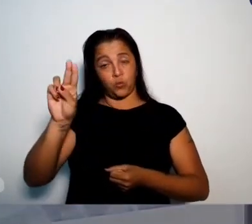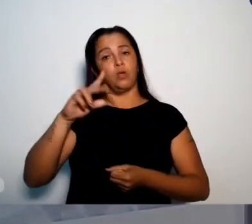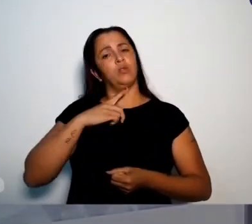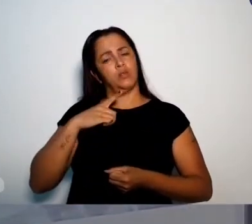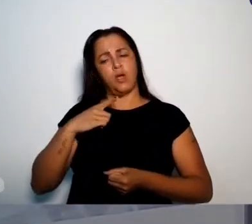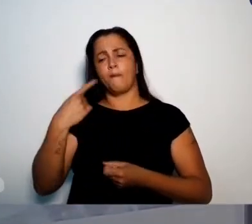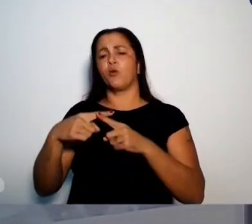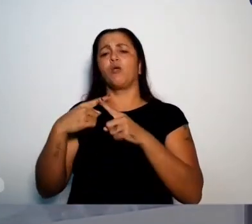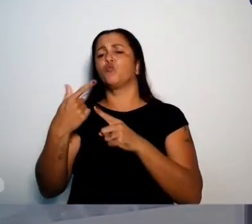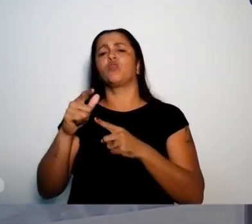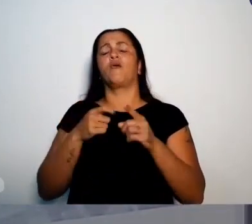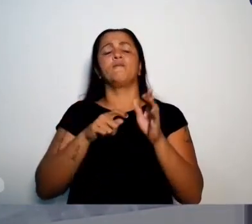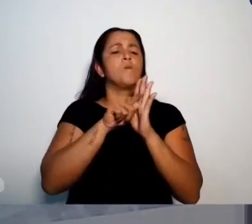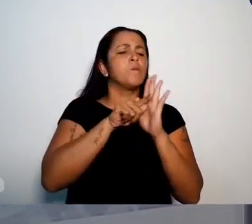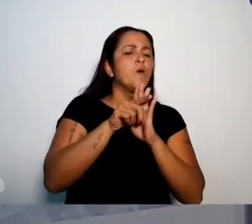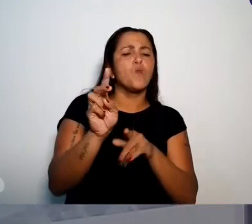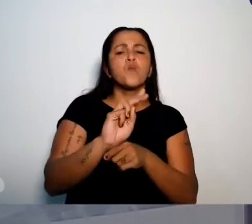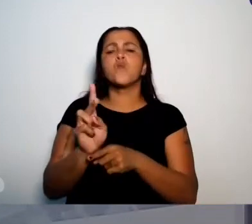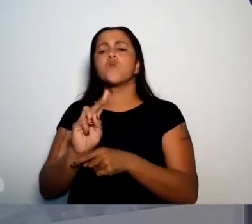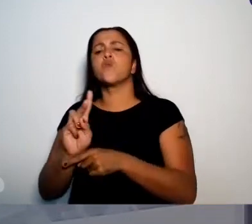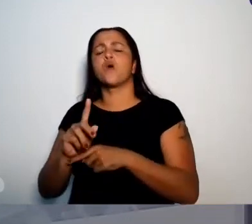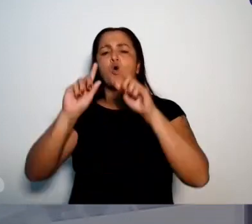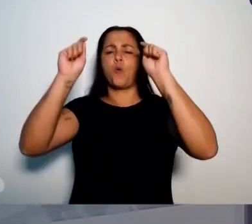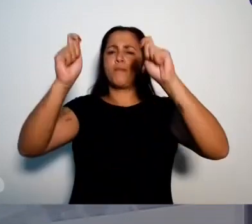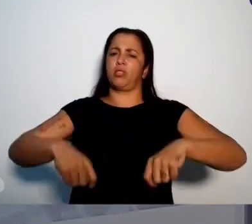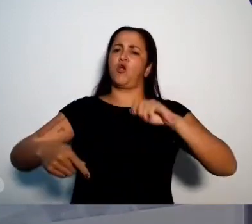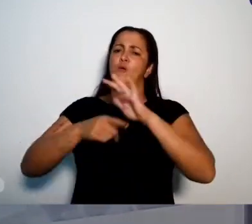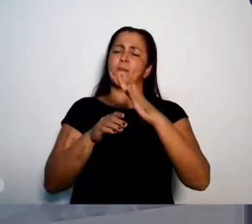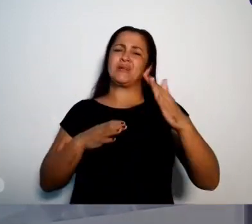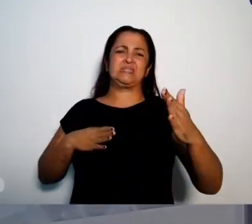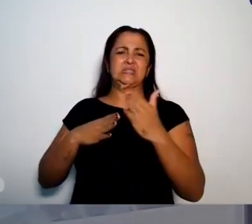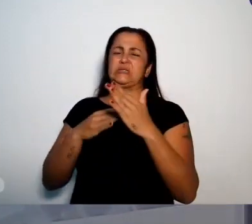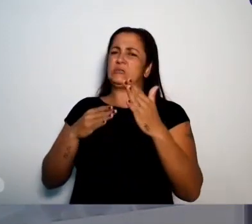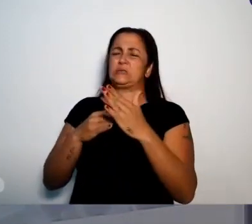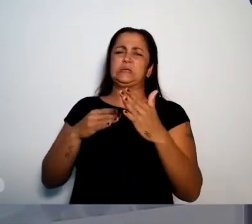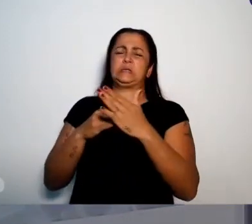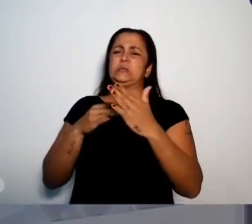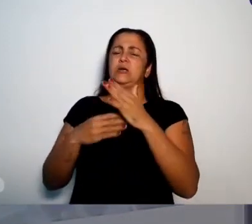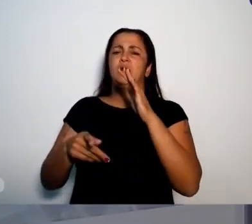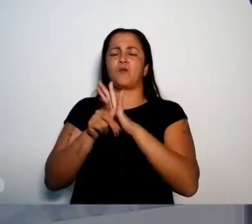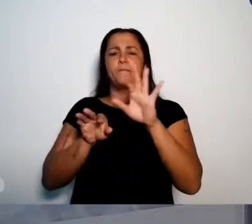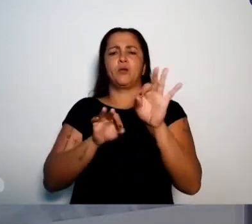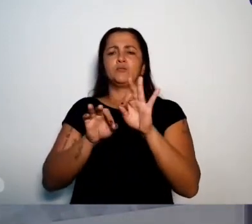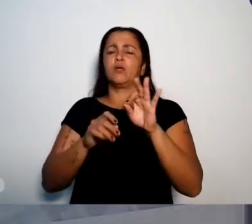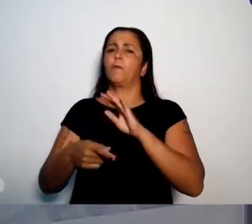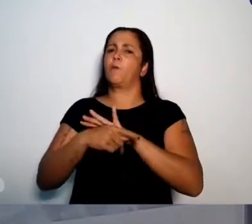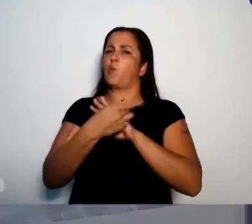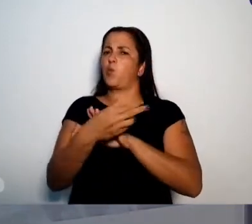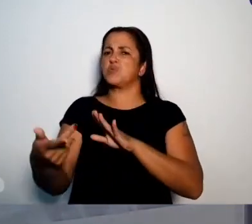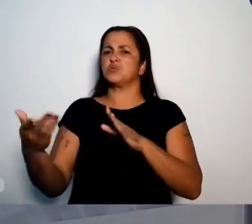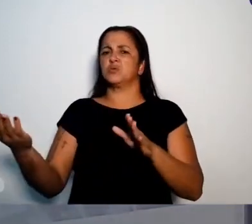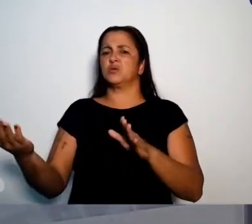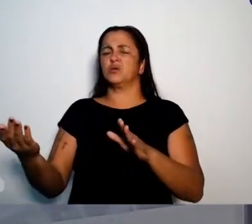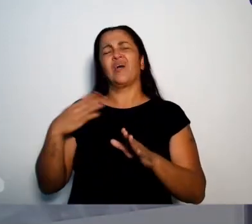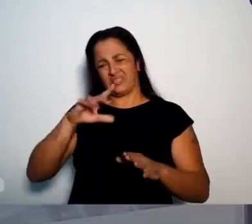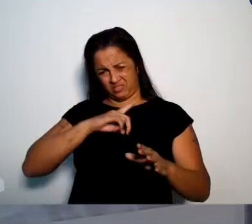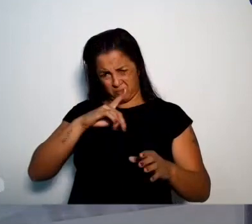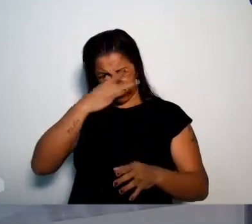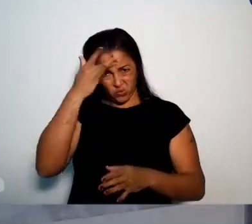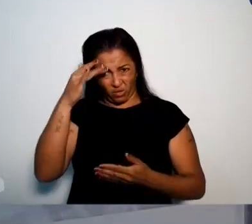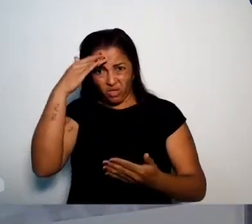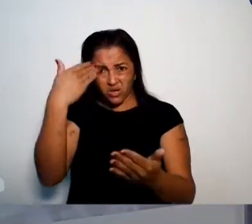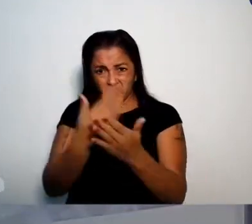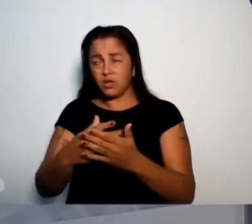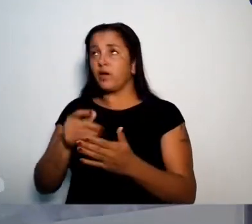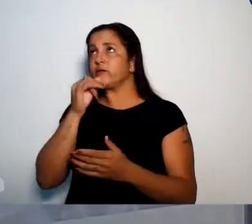de competência para efetivamente impedir o manuseio e a utilização, isso é fato. Ou tem gente acreditando, é a mesma coisa, o Abelardo soltou fogo, a